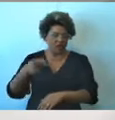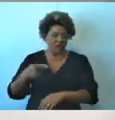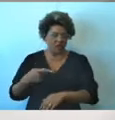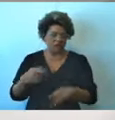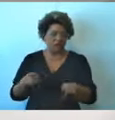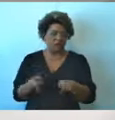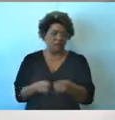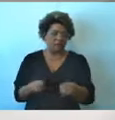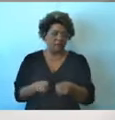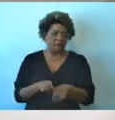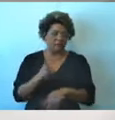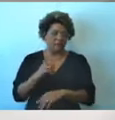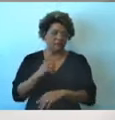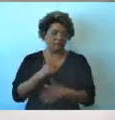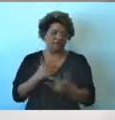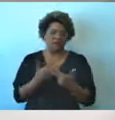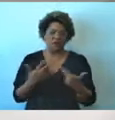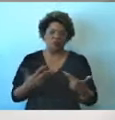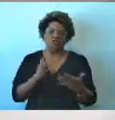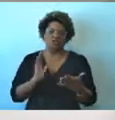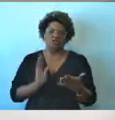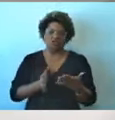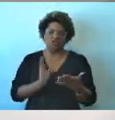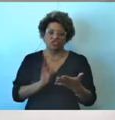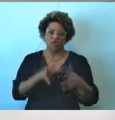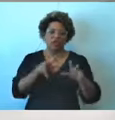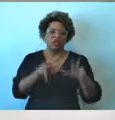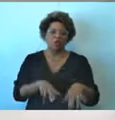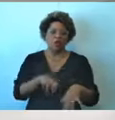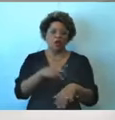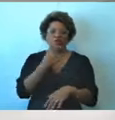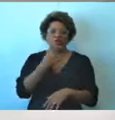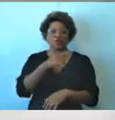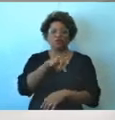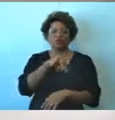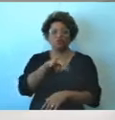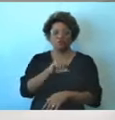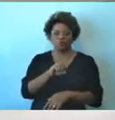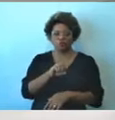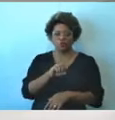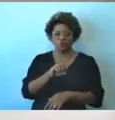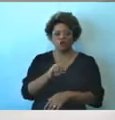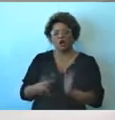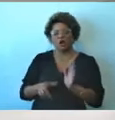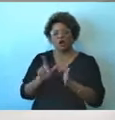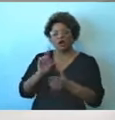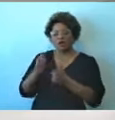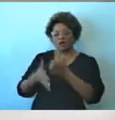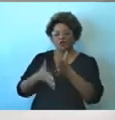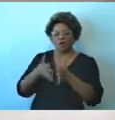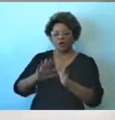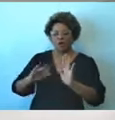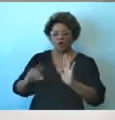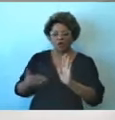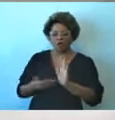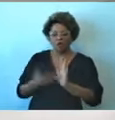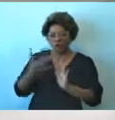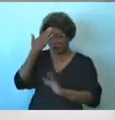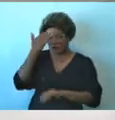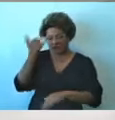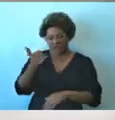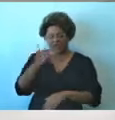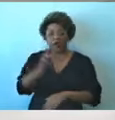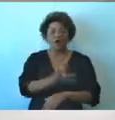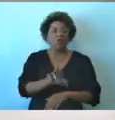algo que já existe, né? Como o Júnior falou, e todo mundo aqui já está careca de saber, o uso do corredor, ele existe há